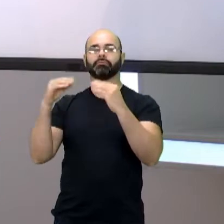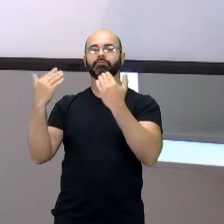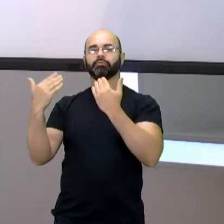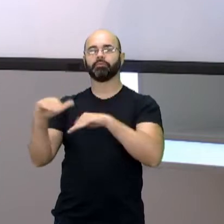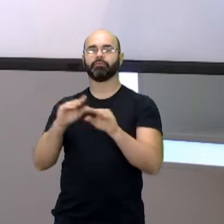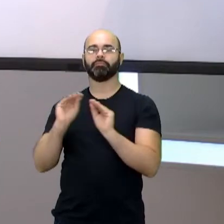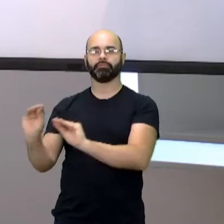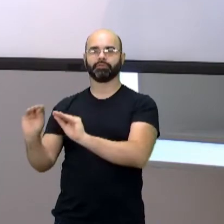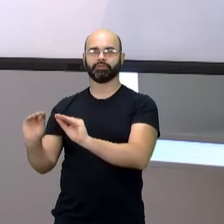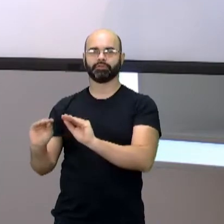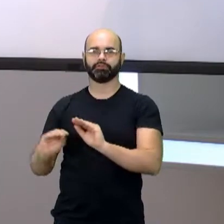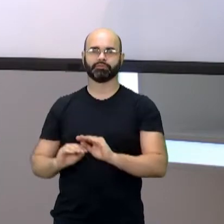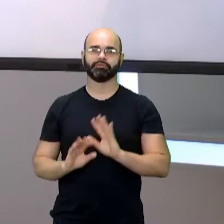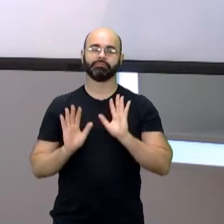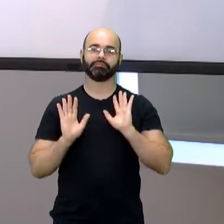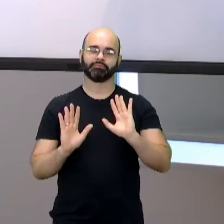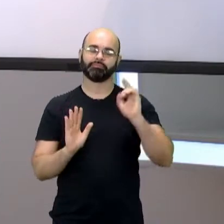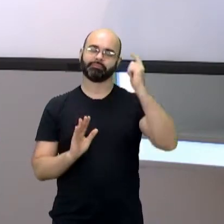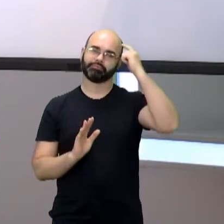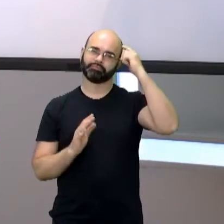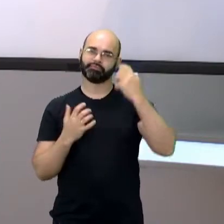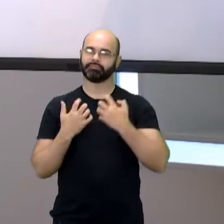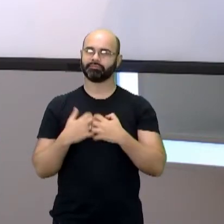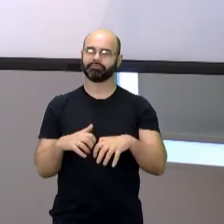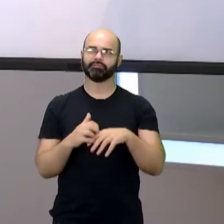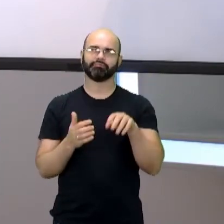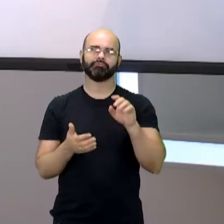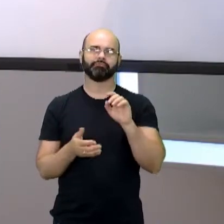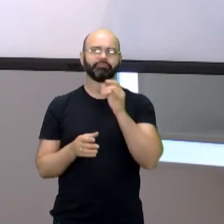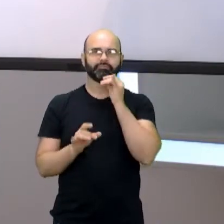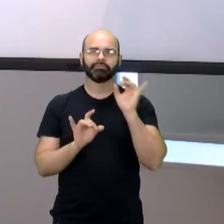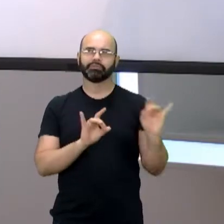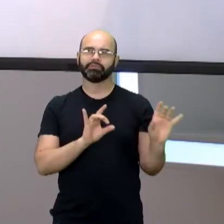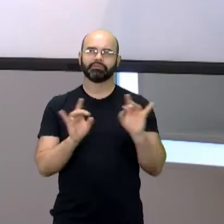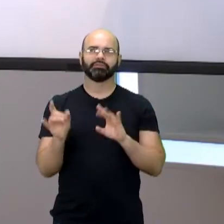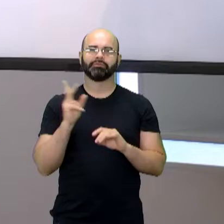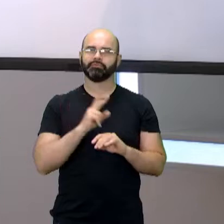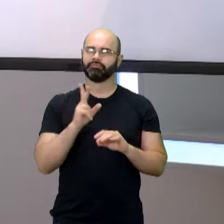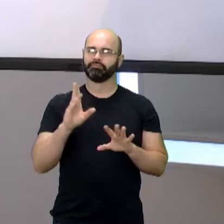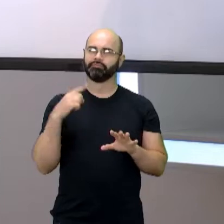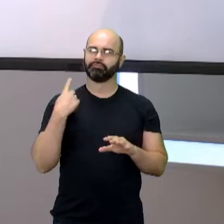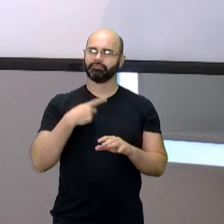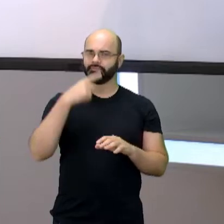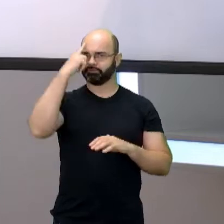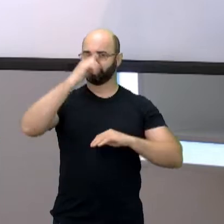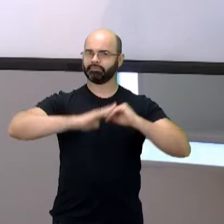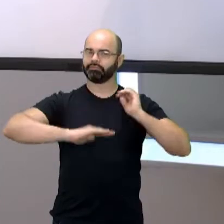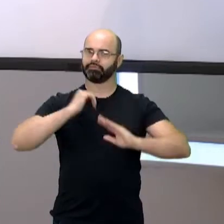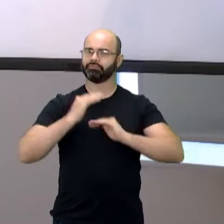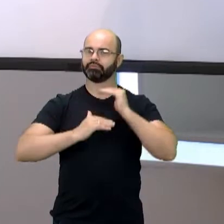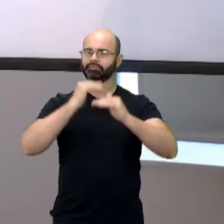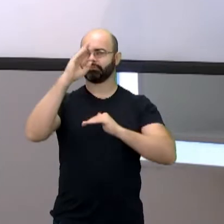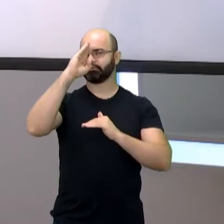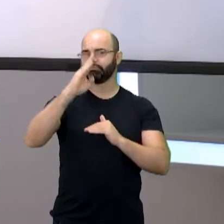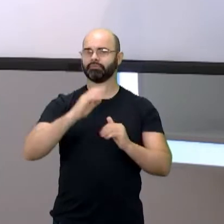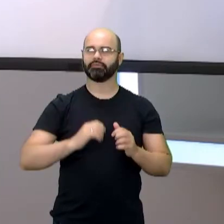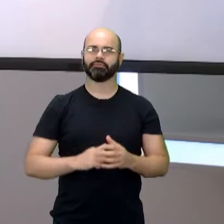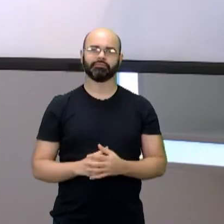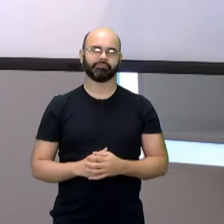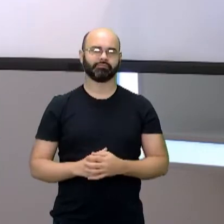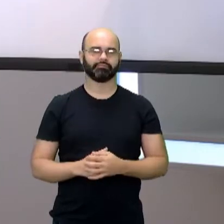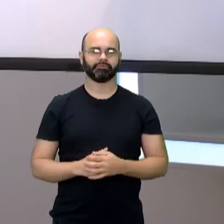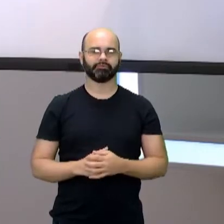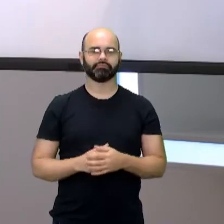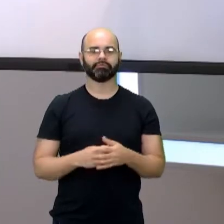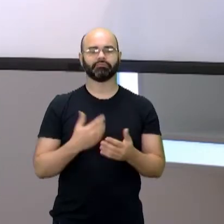Em detalhes, aí resumindo, é a mesma coisa. O importante é a gente desenvolver habilidades. E ao longo da aula nós